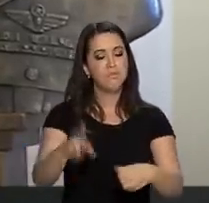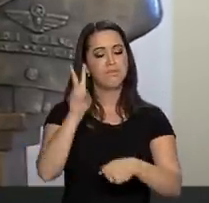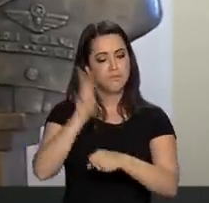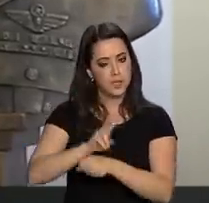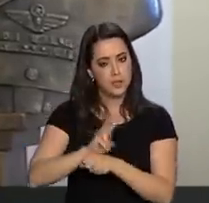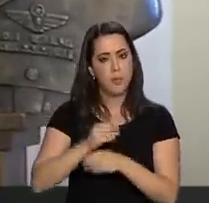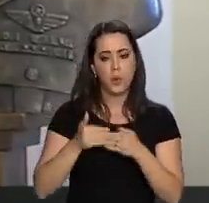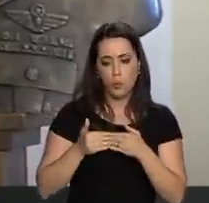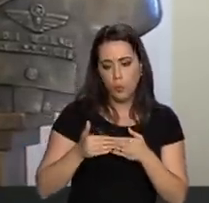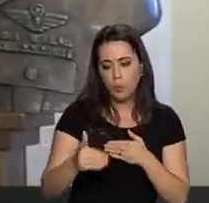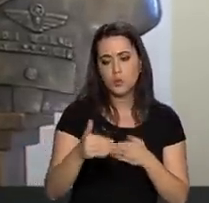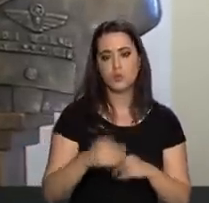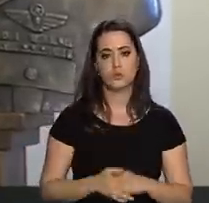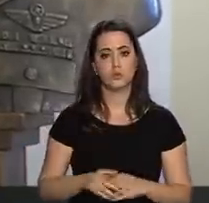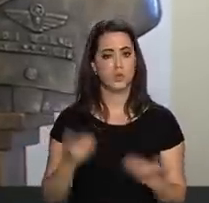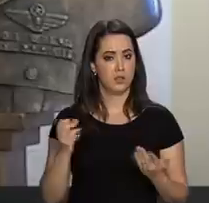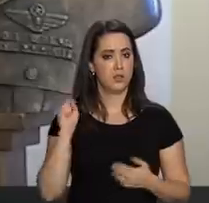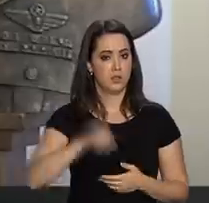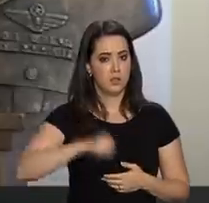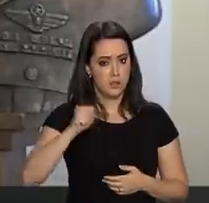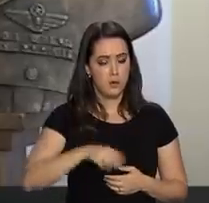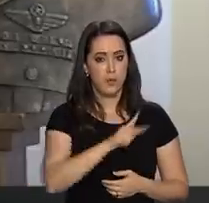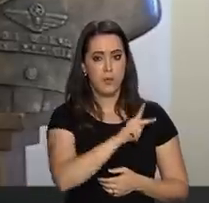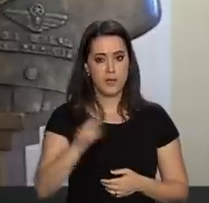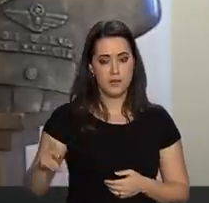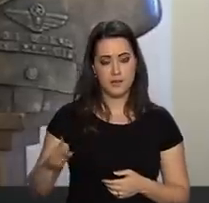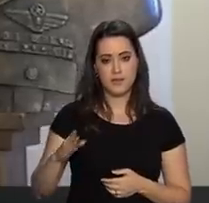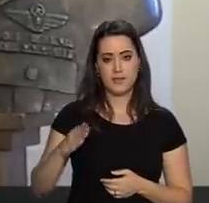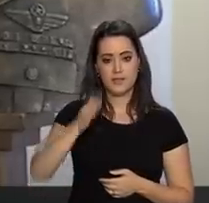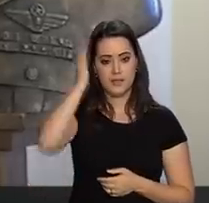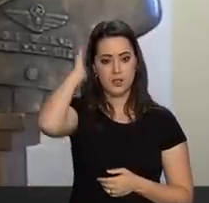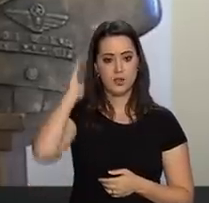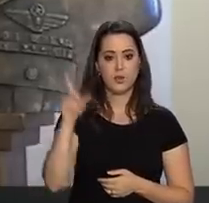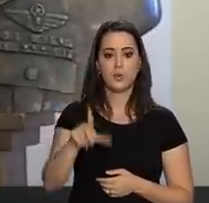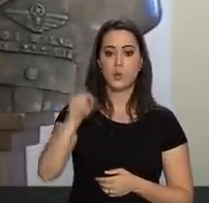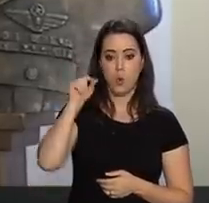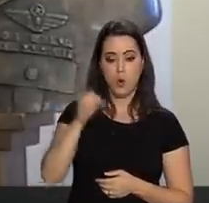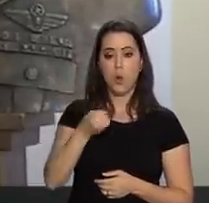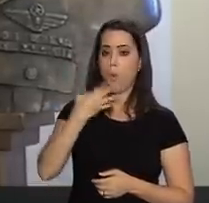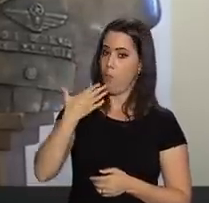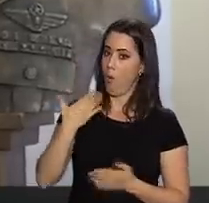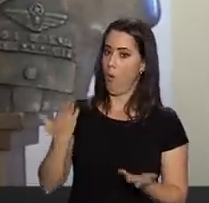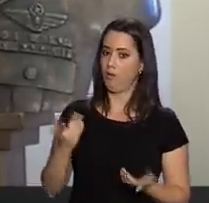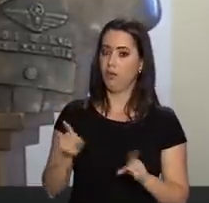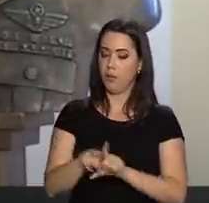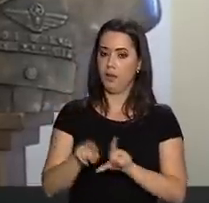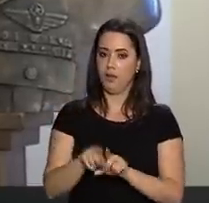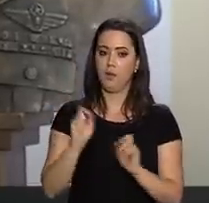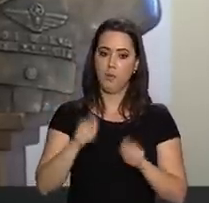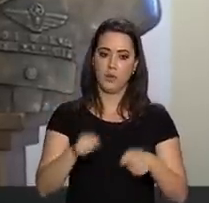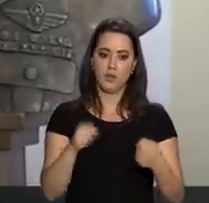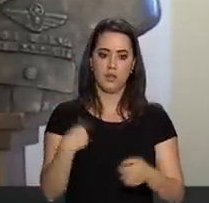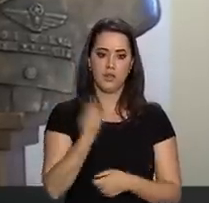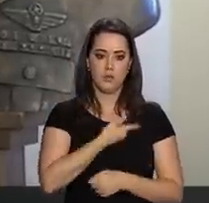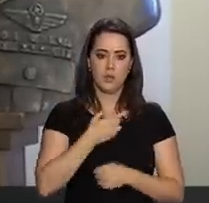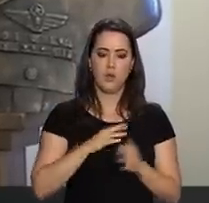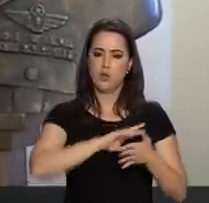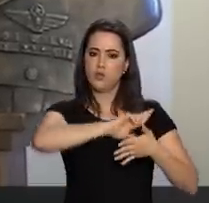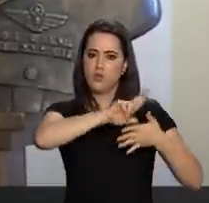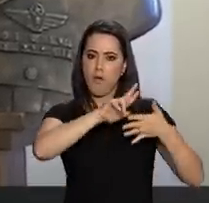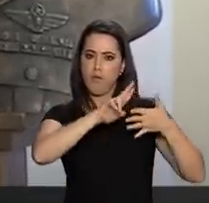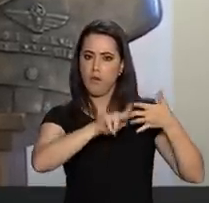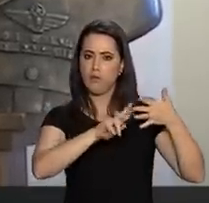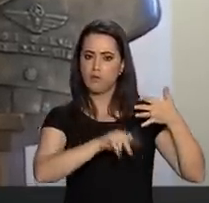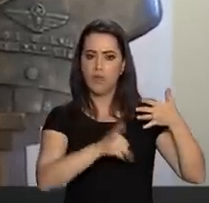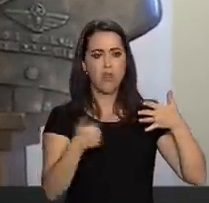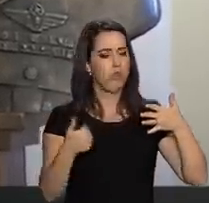regra. Obviamente, o presidente Temer se antecipou, escolheu um bom ministro da defesa, assim como poderíamos aqui ter dezenas de bons